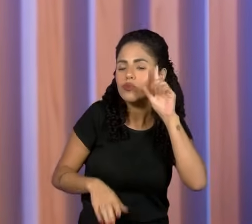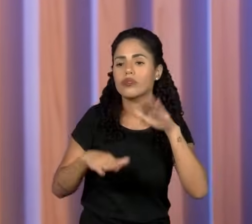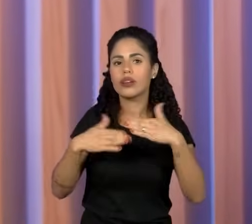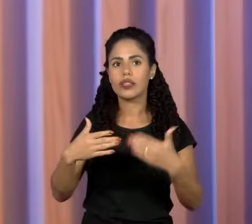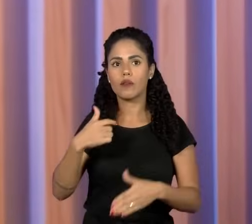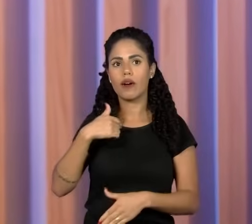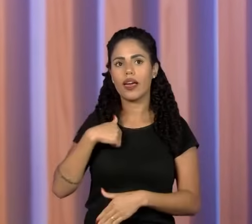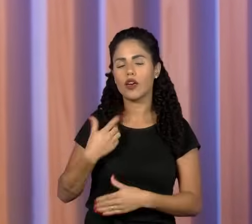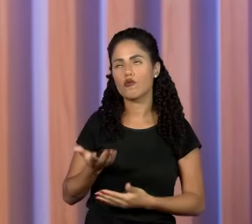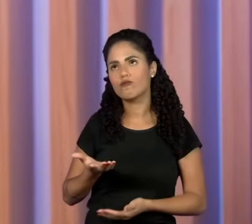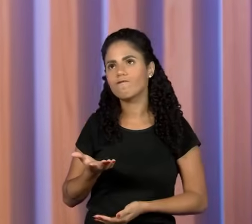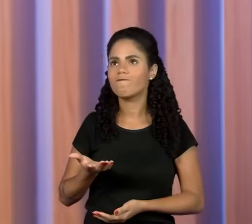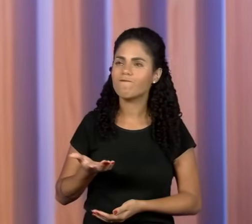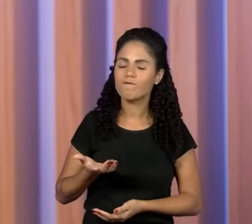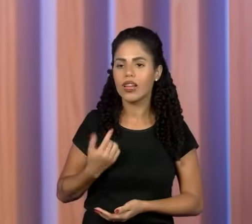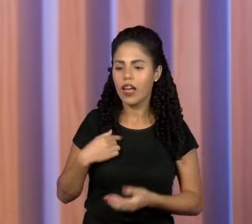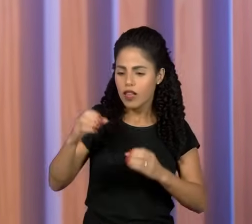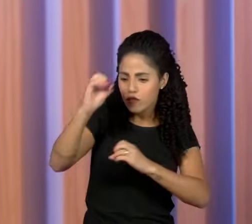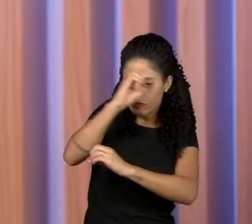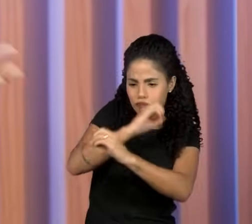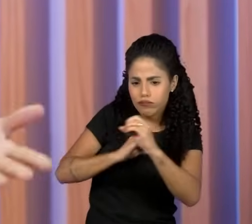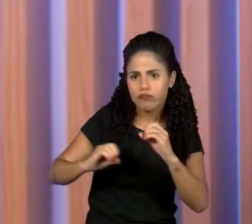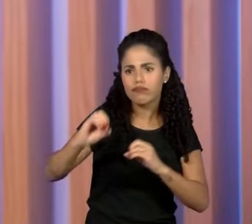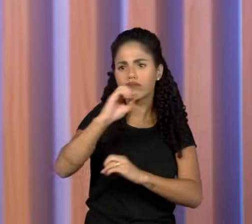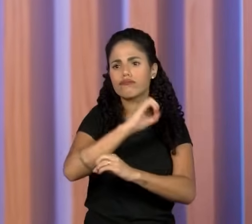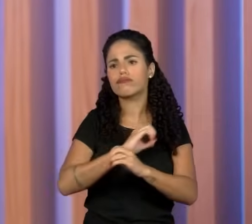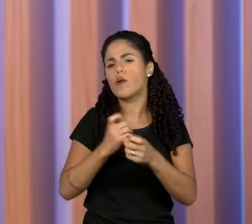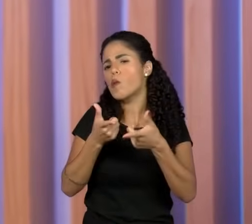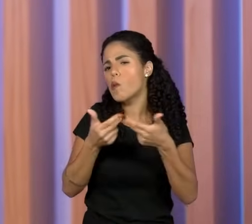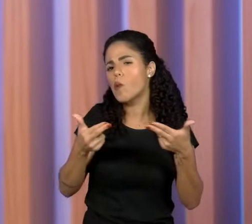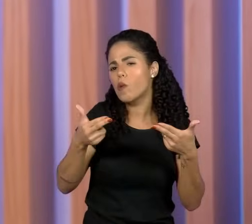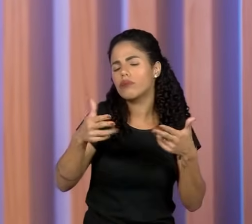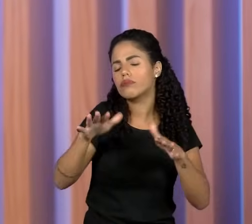não considero a astrologia como